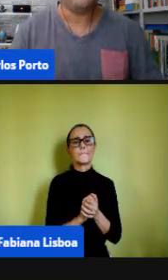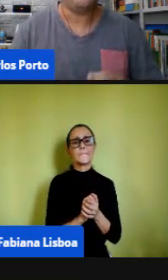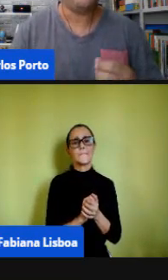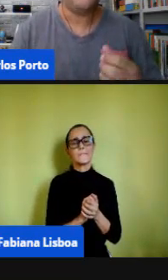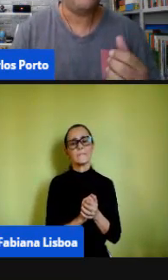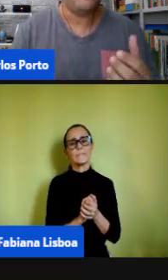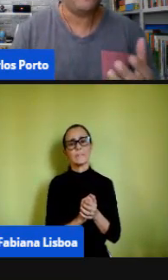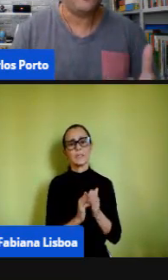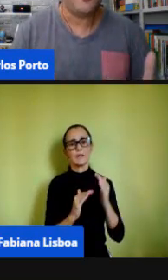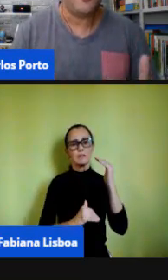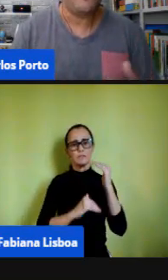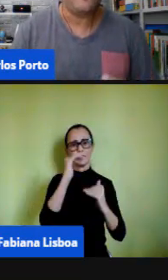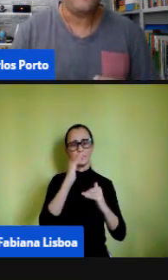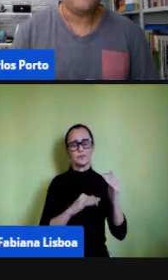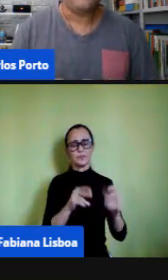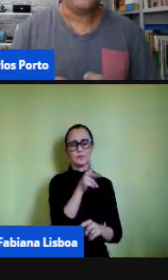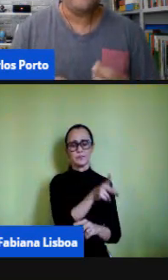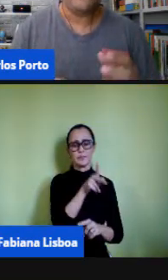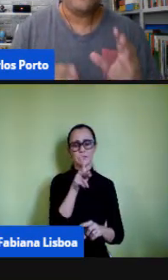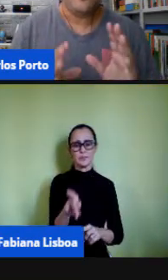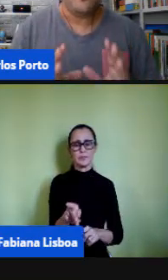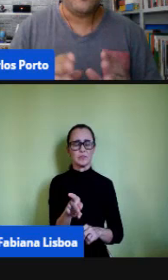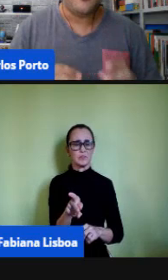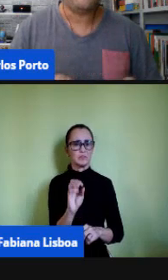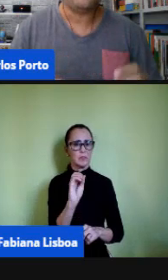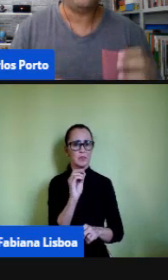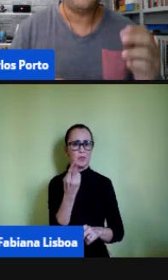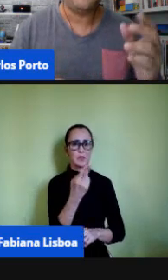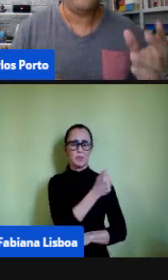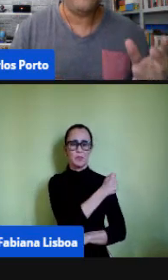professores, antes de sermos estudantes,